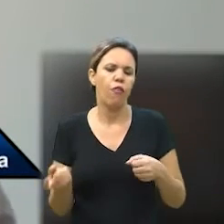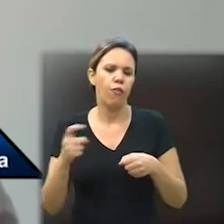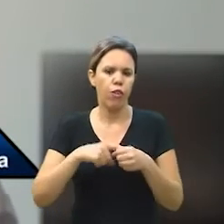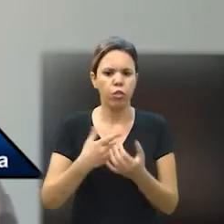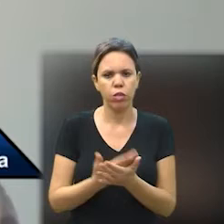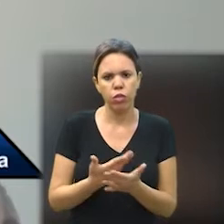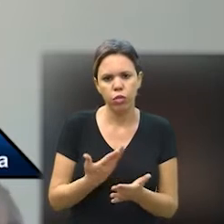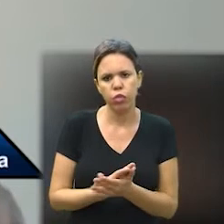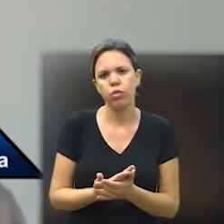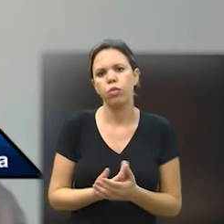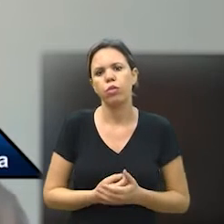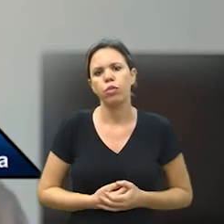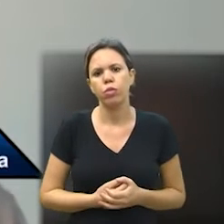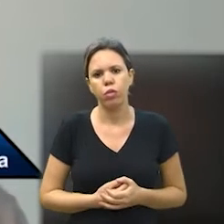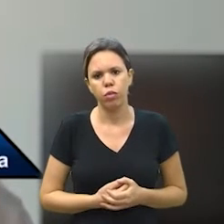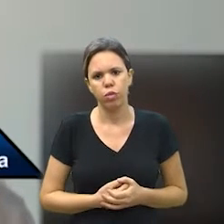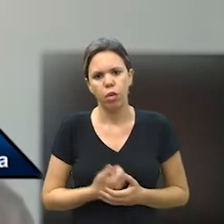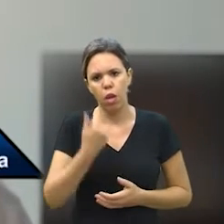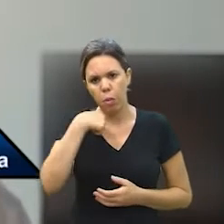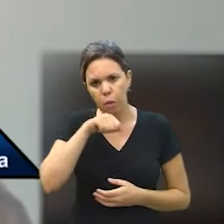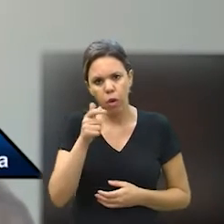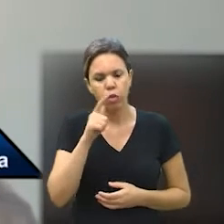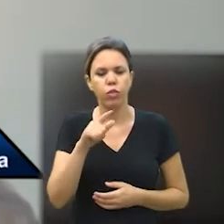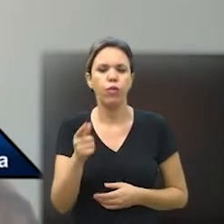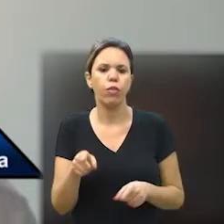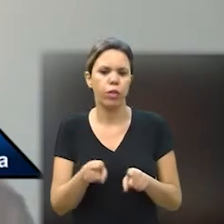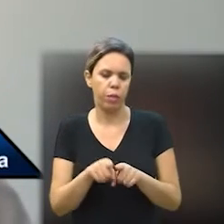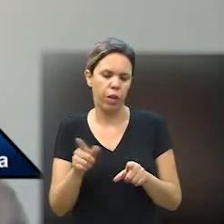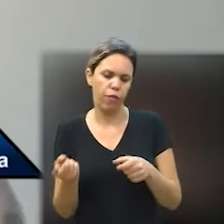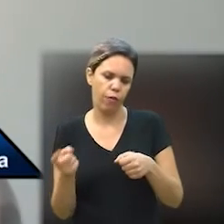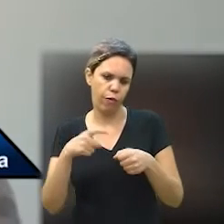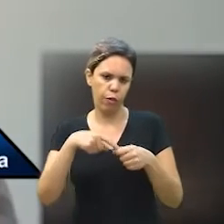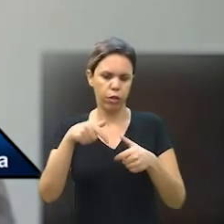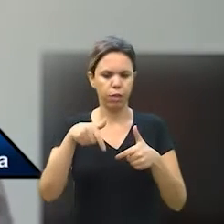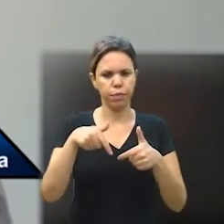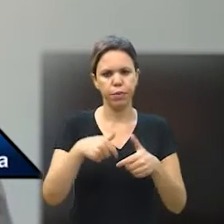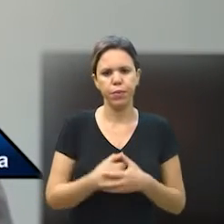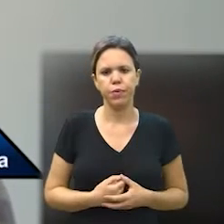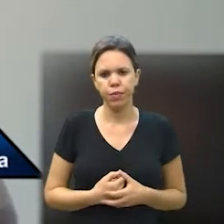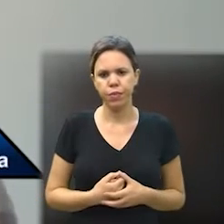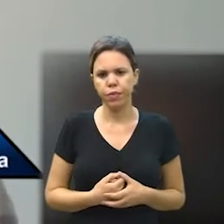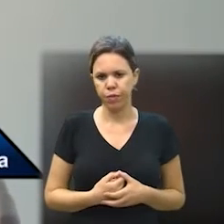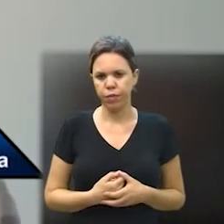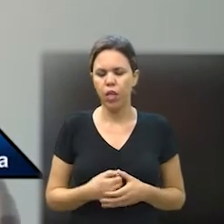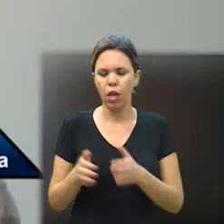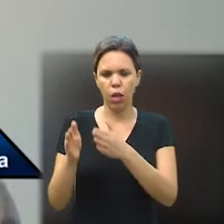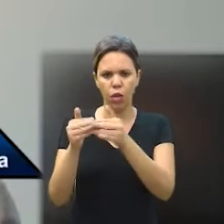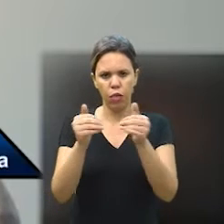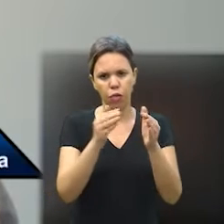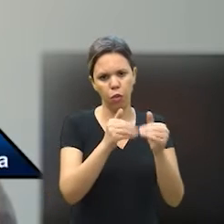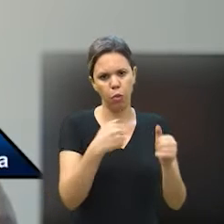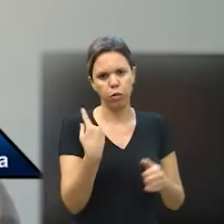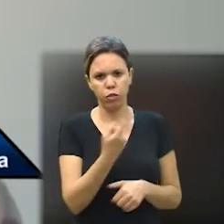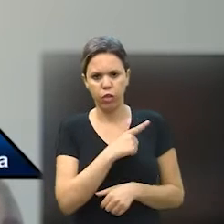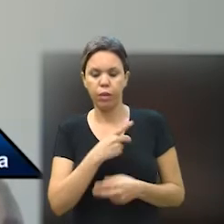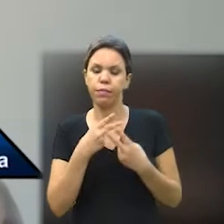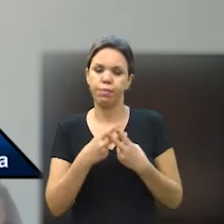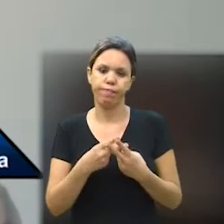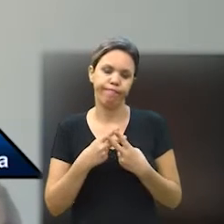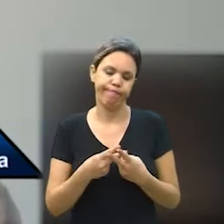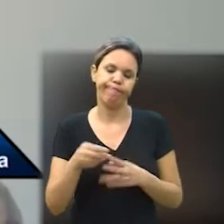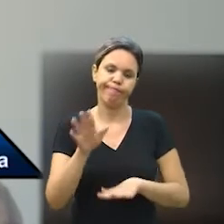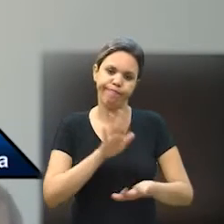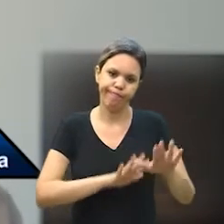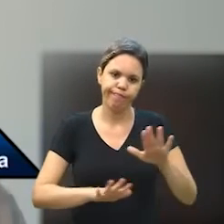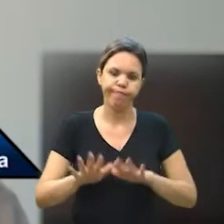aulas para que essas mães conseguissem voltar ao trabalho, eu vou pedir que a gente tenha um pouquinho de